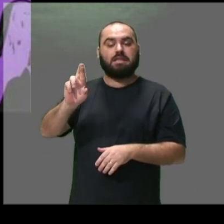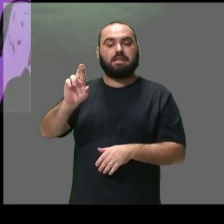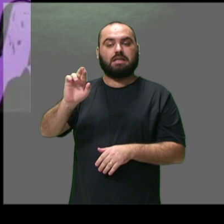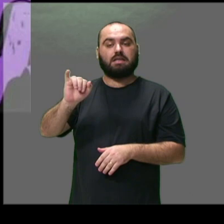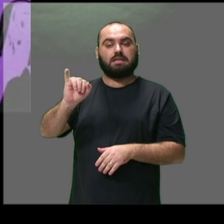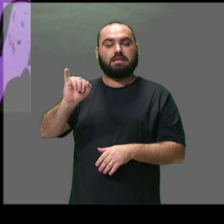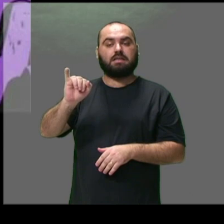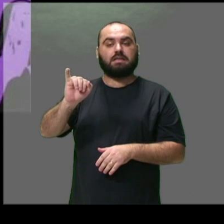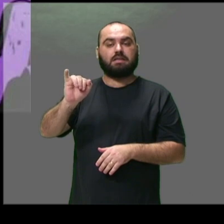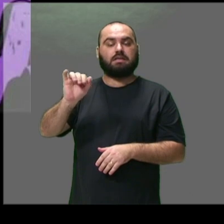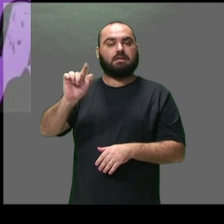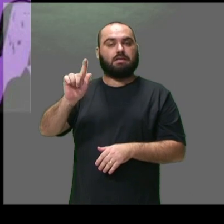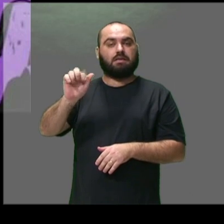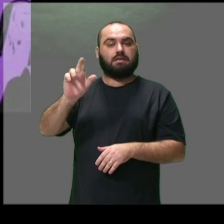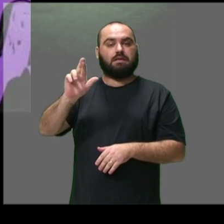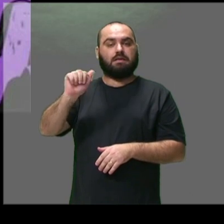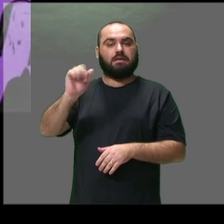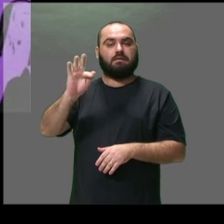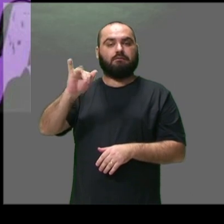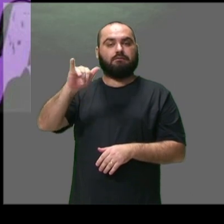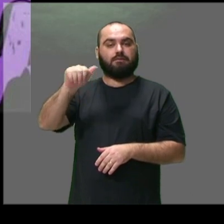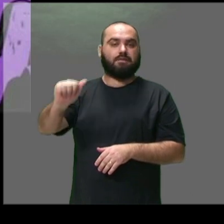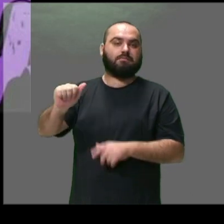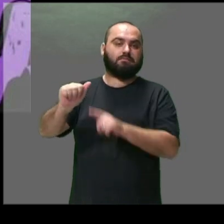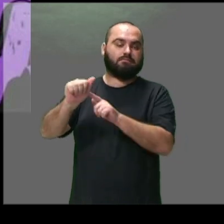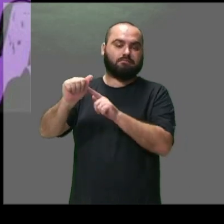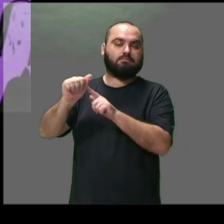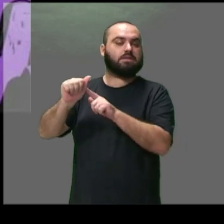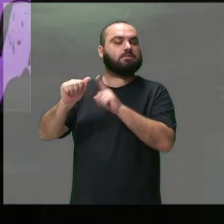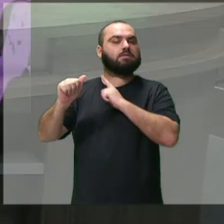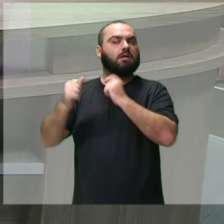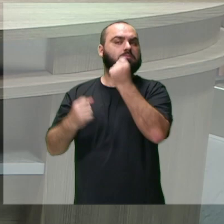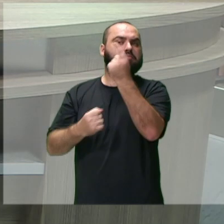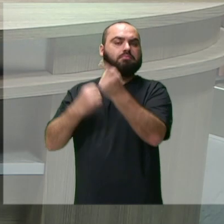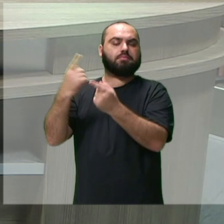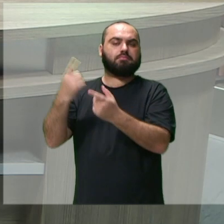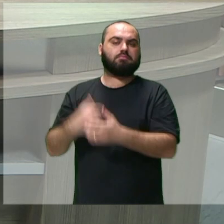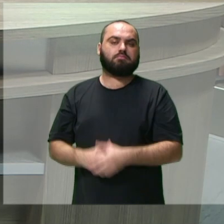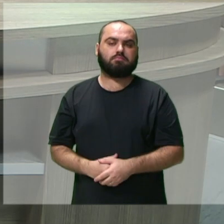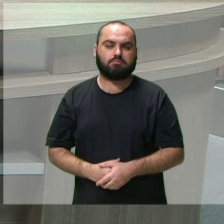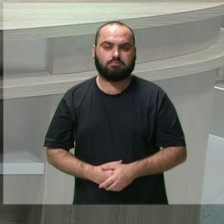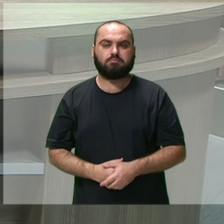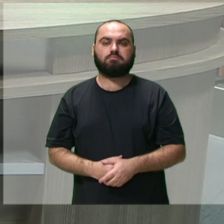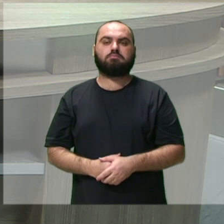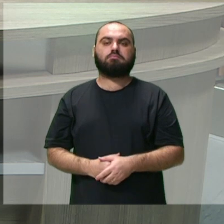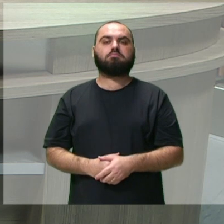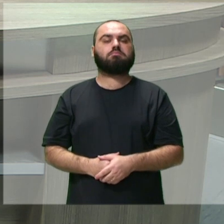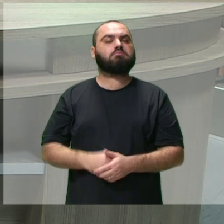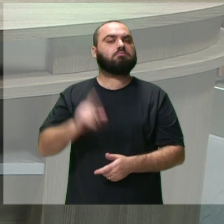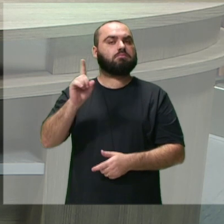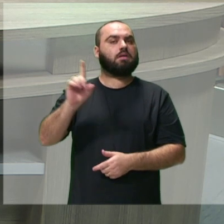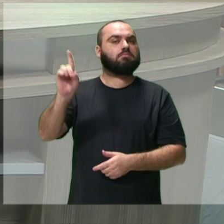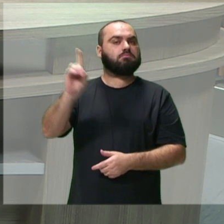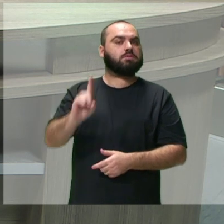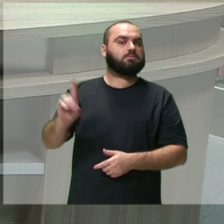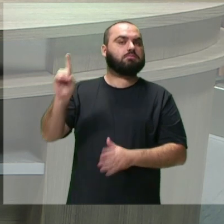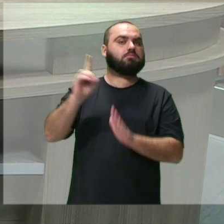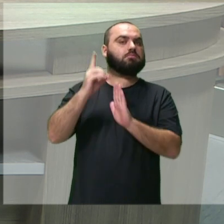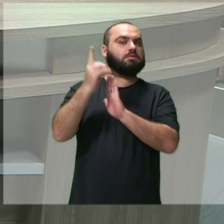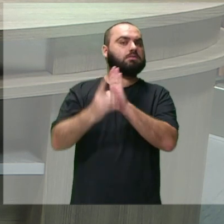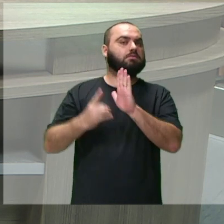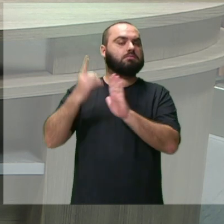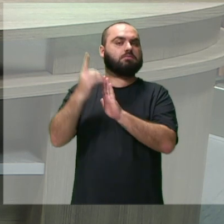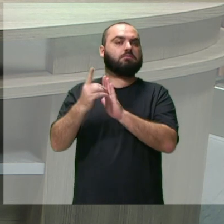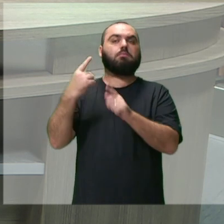Ainda tem alguma coisa ainda disponível. Ela é uma série didática porque as cores todas